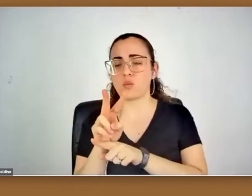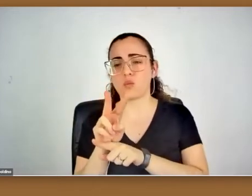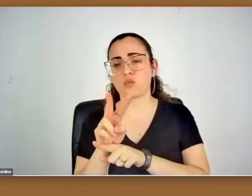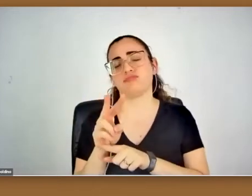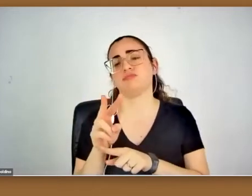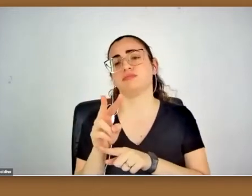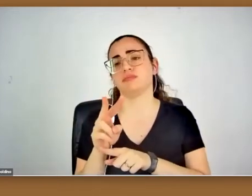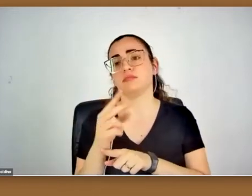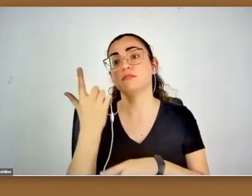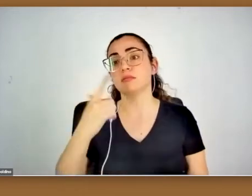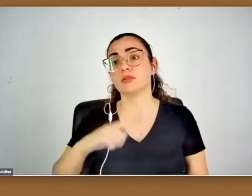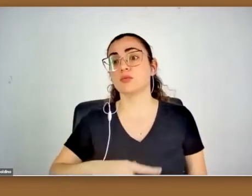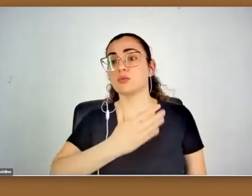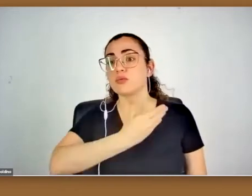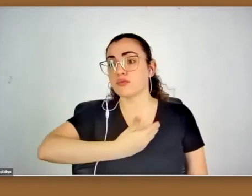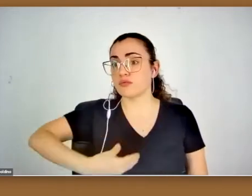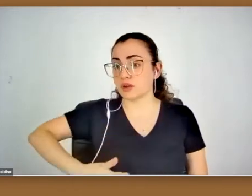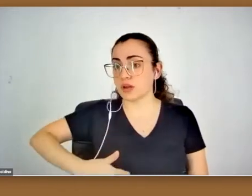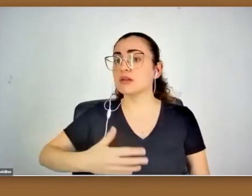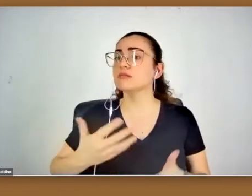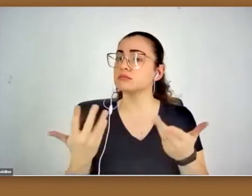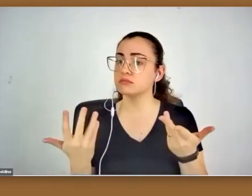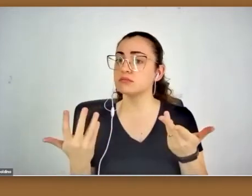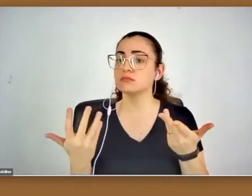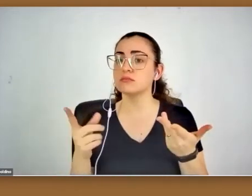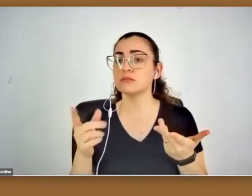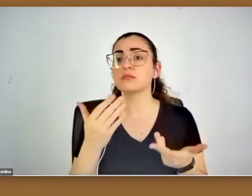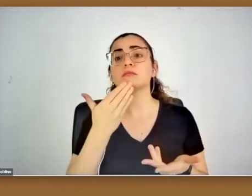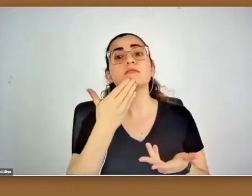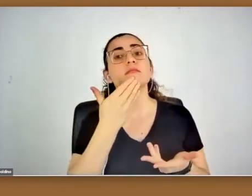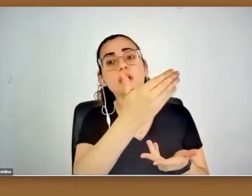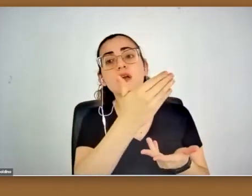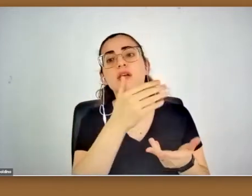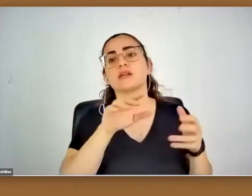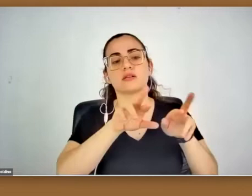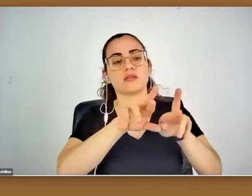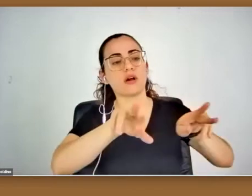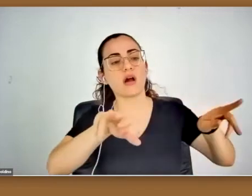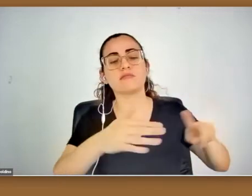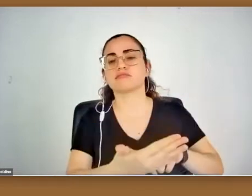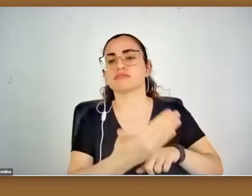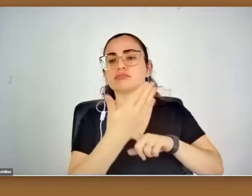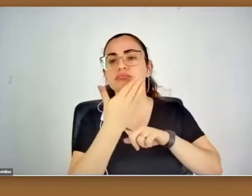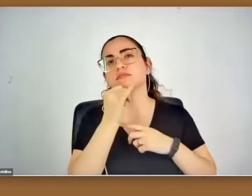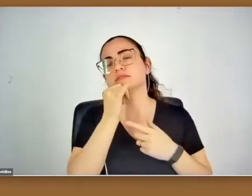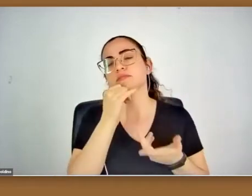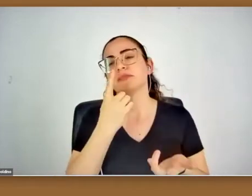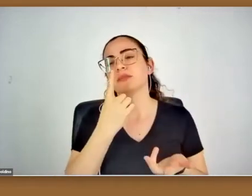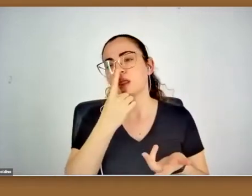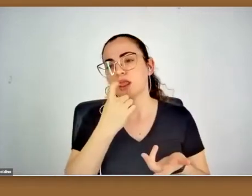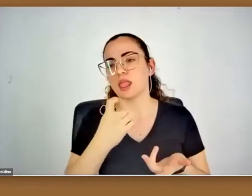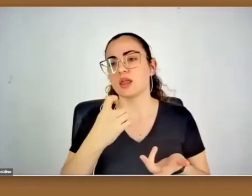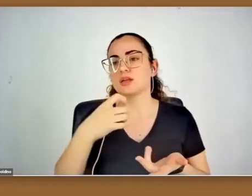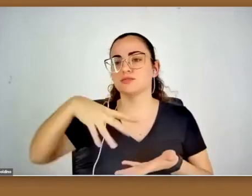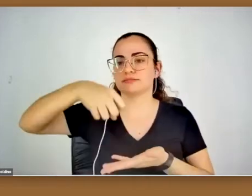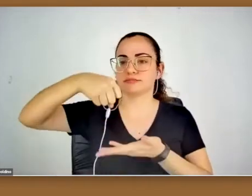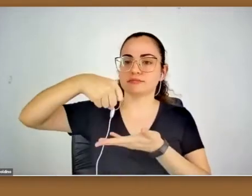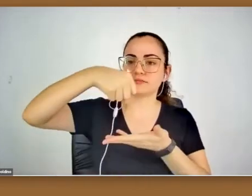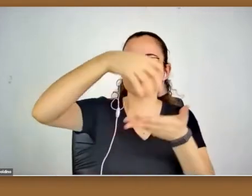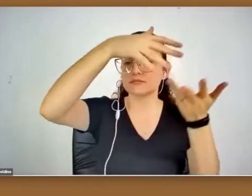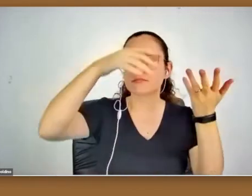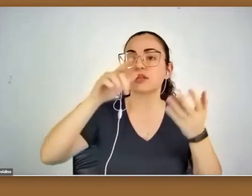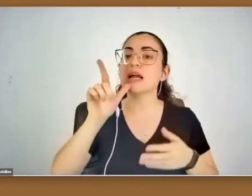façam coisas para que a gente tenha condições também para a gente cuidar. Coletar lixo, né, ter água encanada, isso é